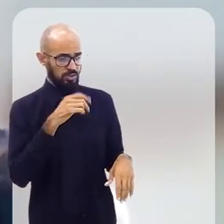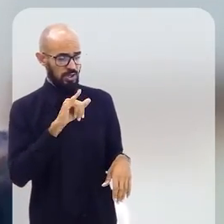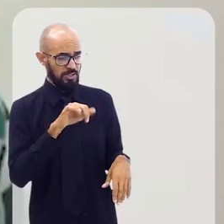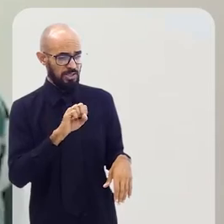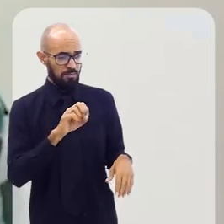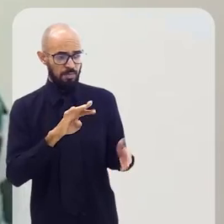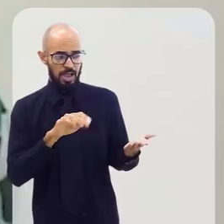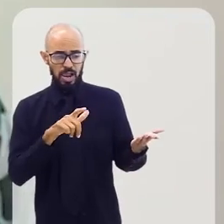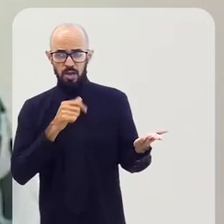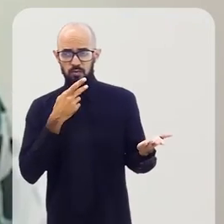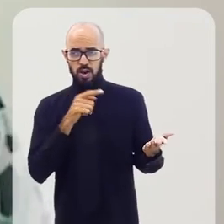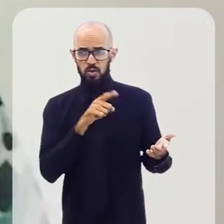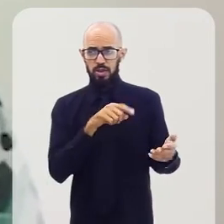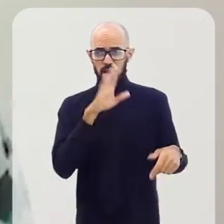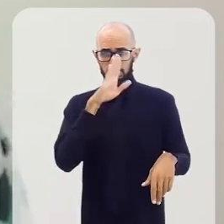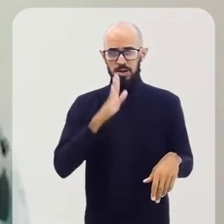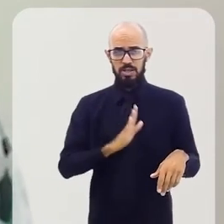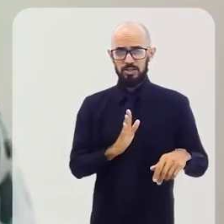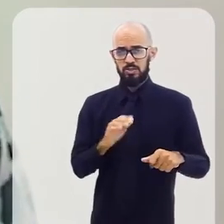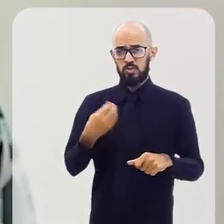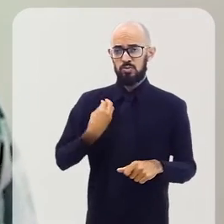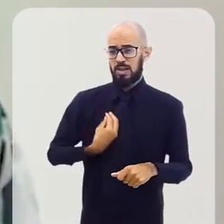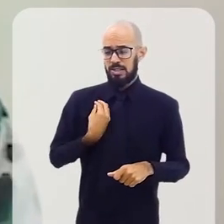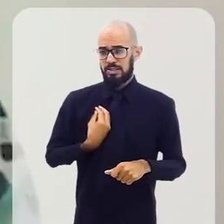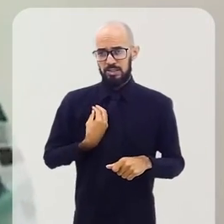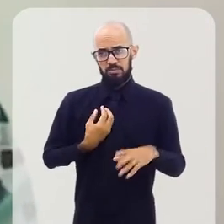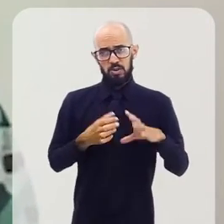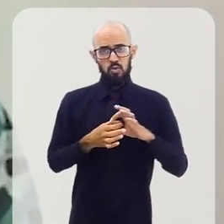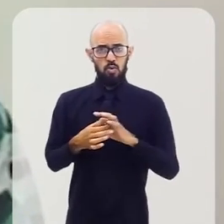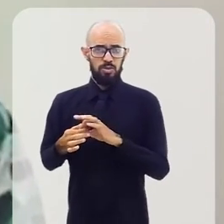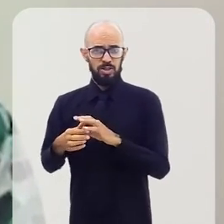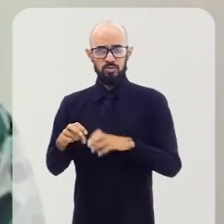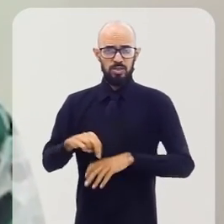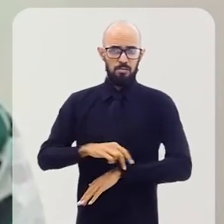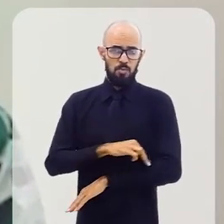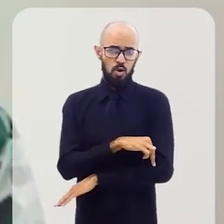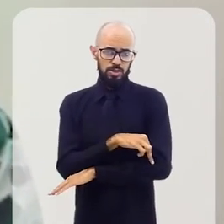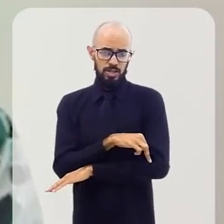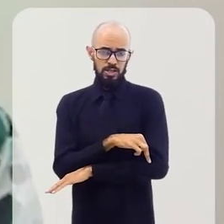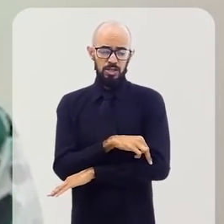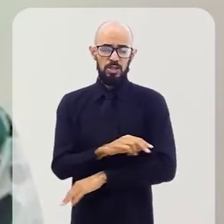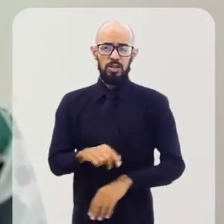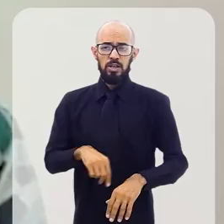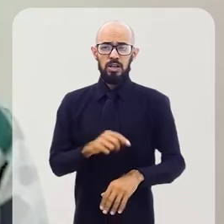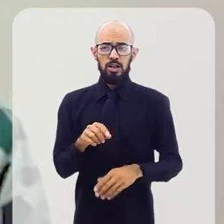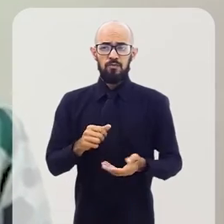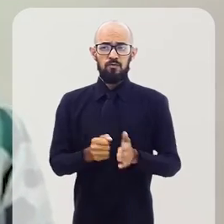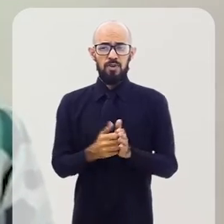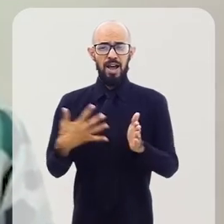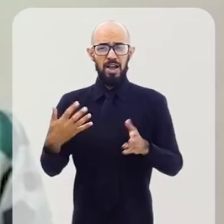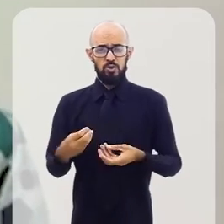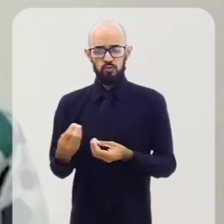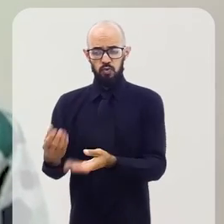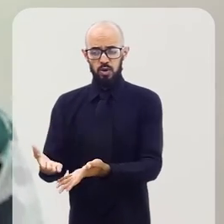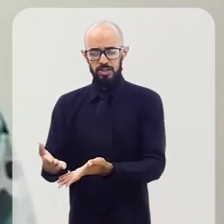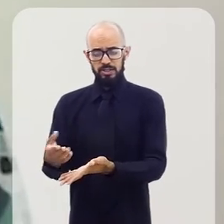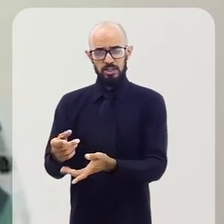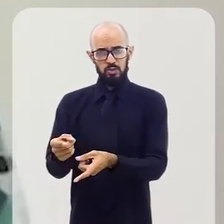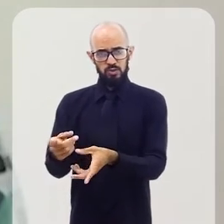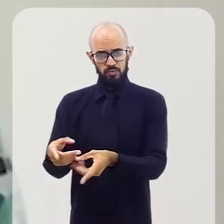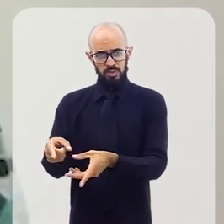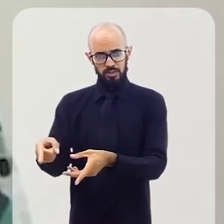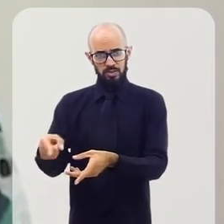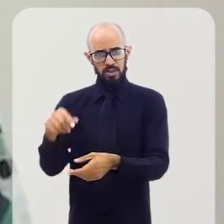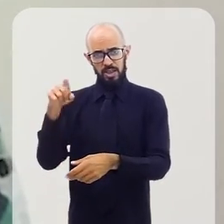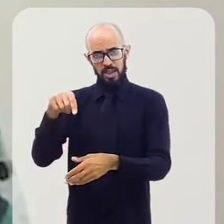aqui que a Isabela trouxe foi justamente a participação do Brasil no cenário da moda, da indústria da moda. Grande parte desses fornecedores